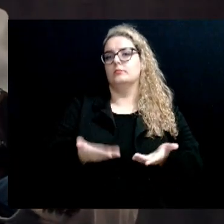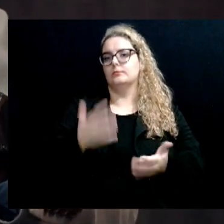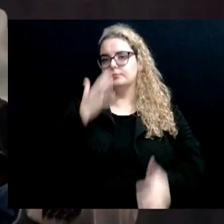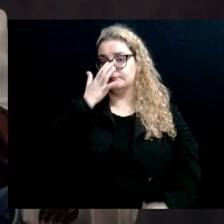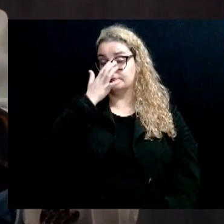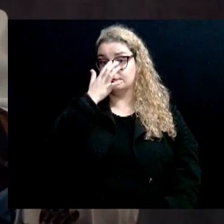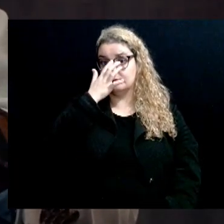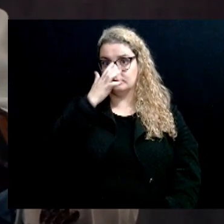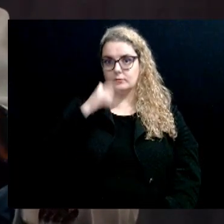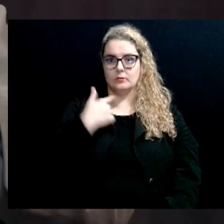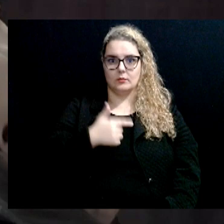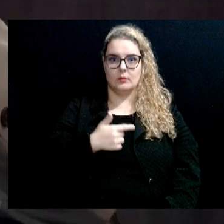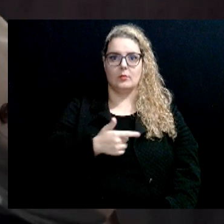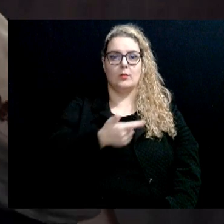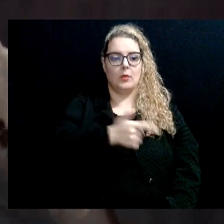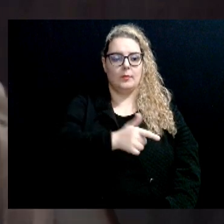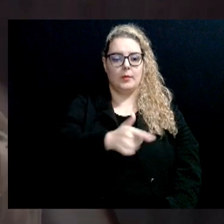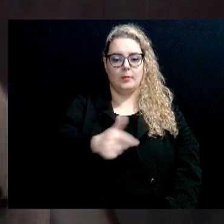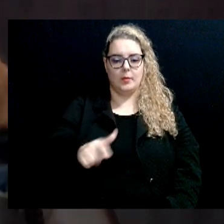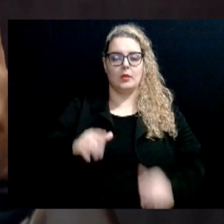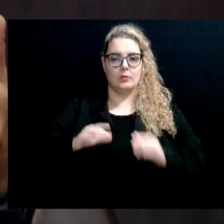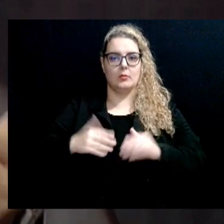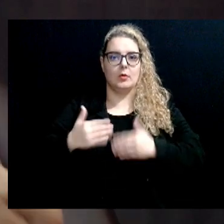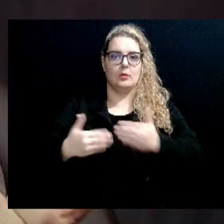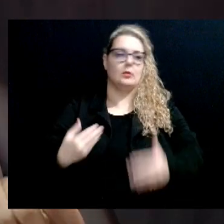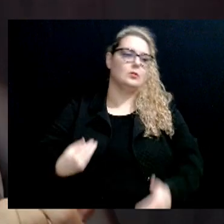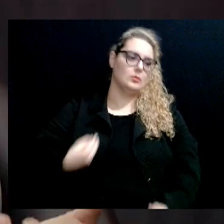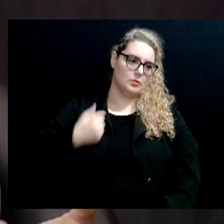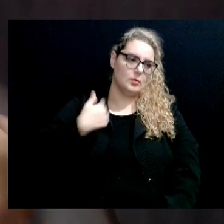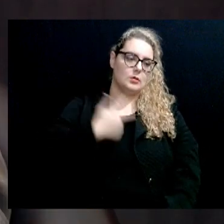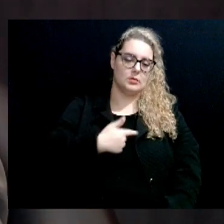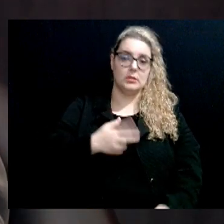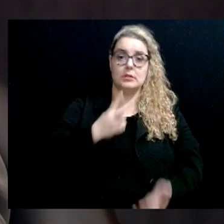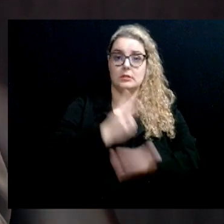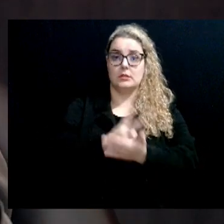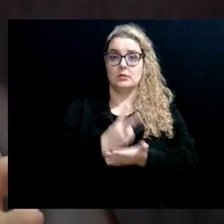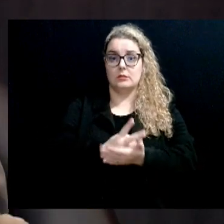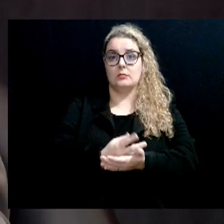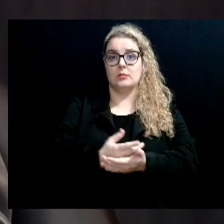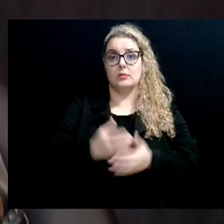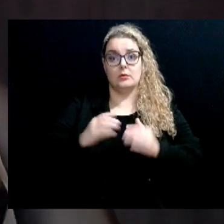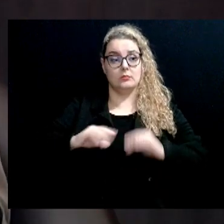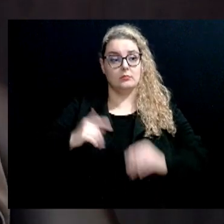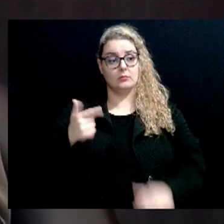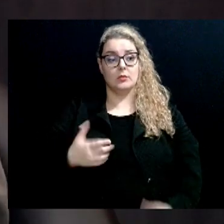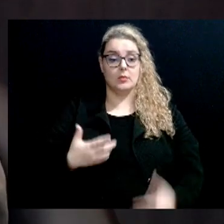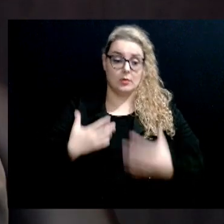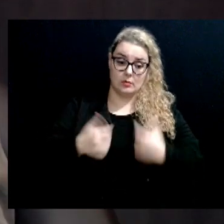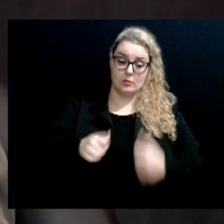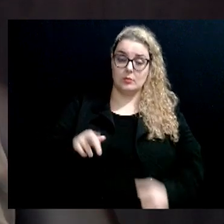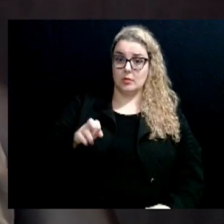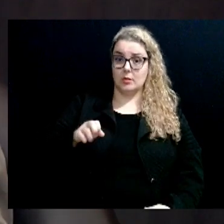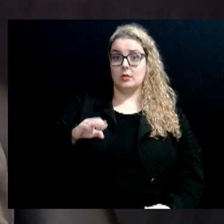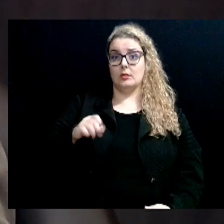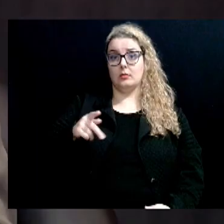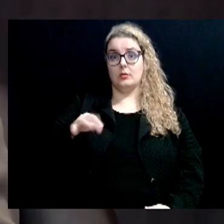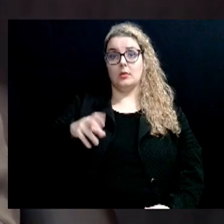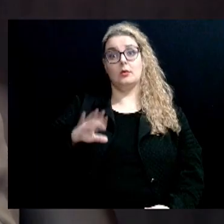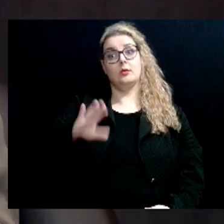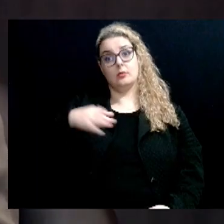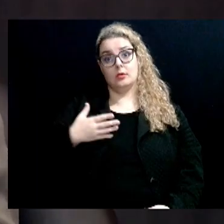comportamento várias vezes na nossa vida. E isso, toda vez que a gente refaz esse comportamento, ela vai entendendo que ela ganha uma recompensa. Poxa, quando eu sou boazinha, quando eu não trabalho com meus